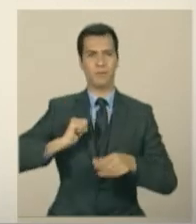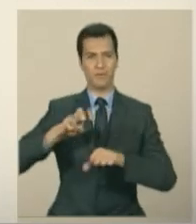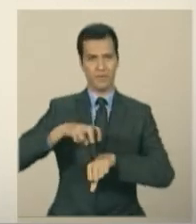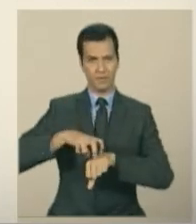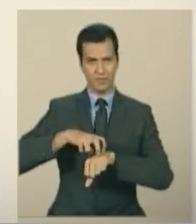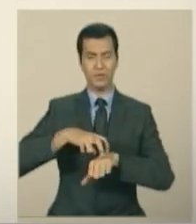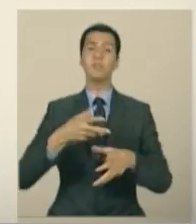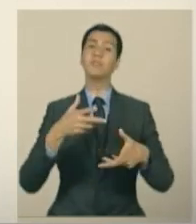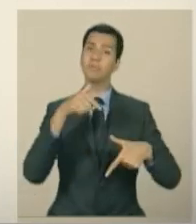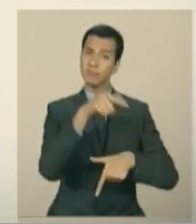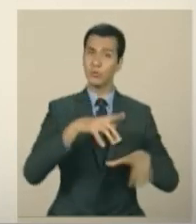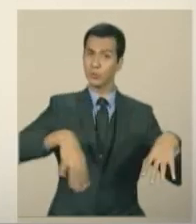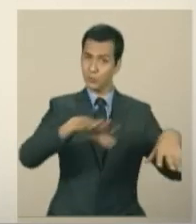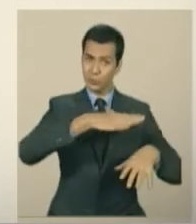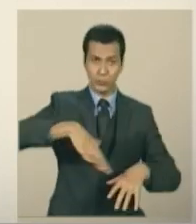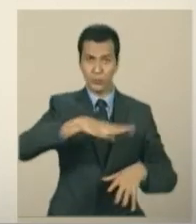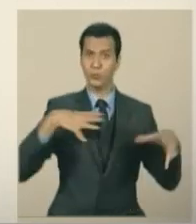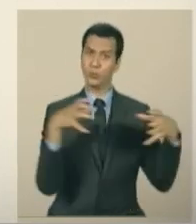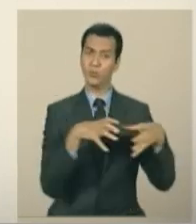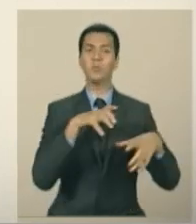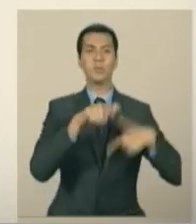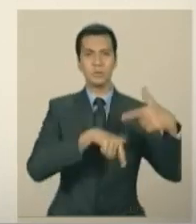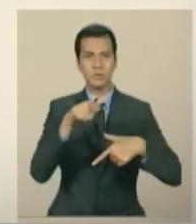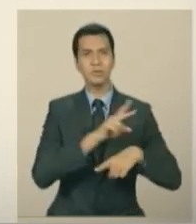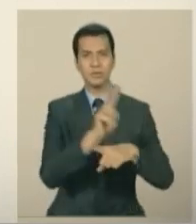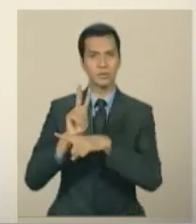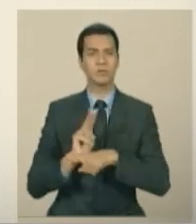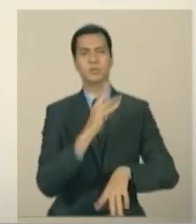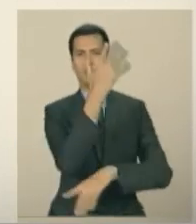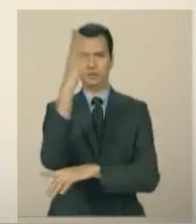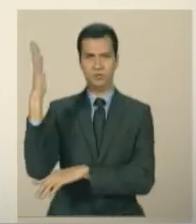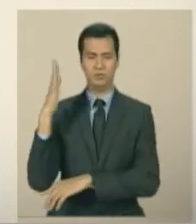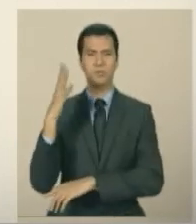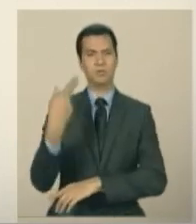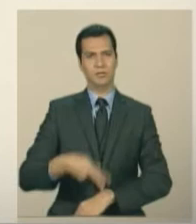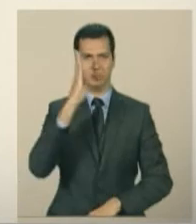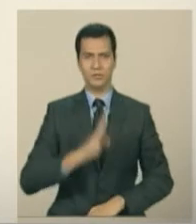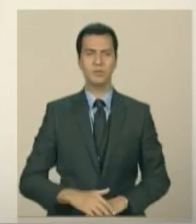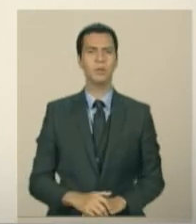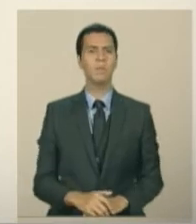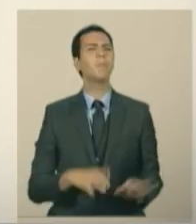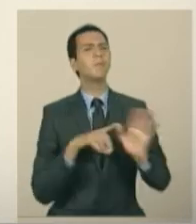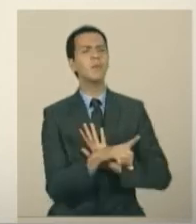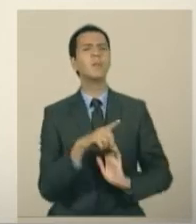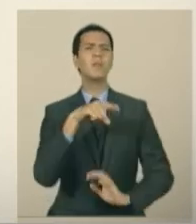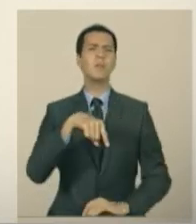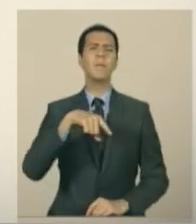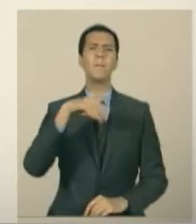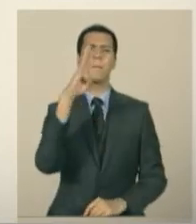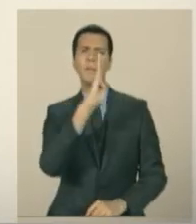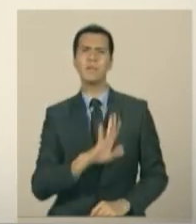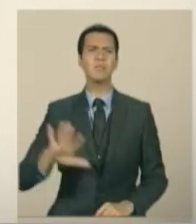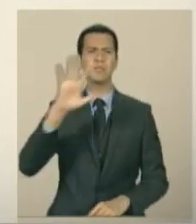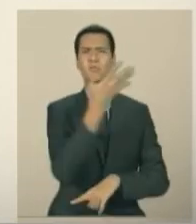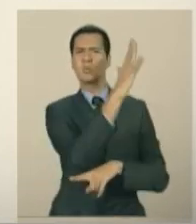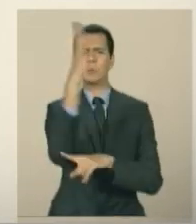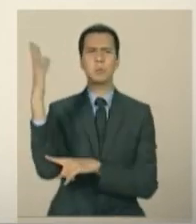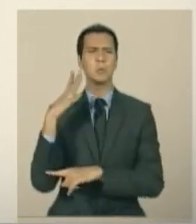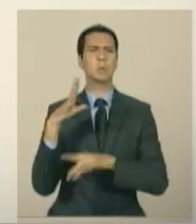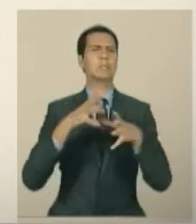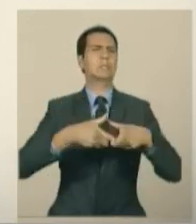preservar as nossas florestas a região norte do país é tão grande presidenta como é que essas pessoas vão ser encontradas pelo governo